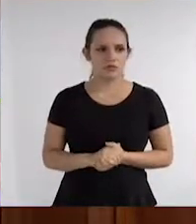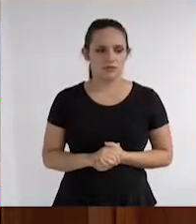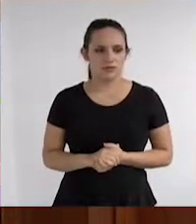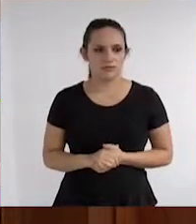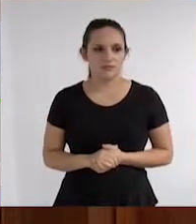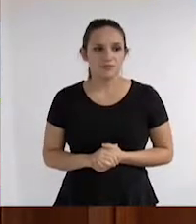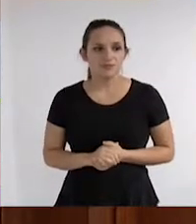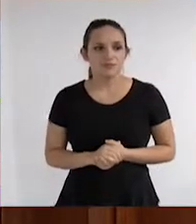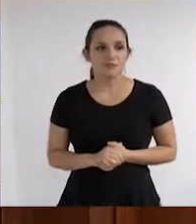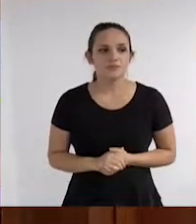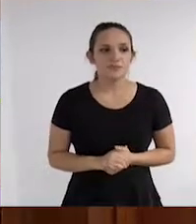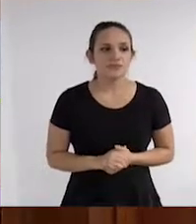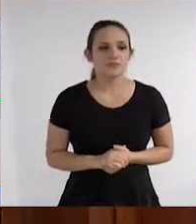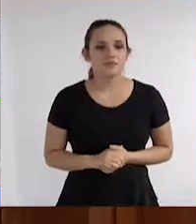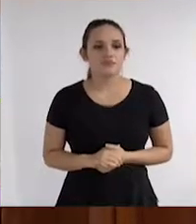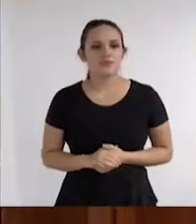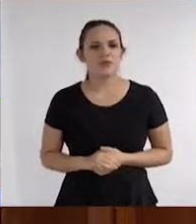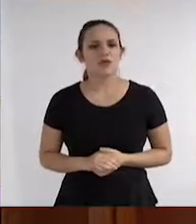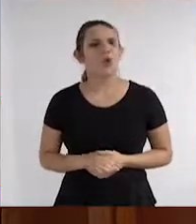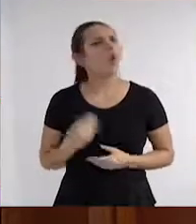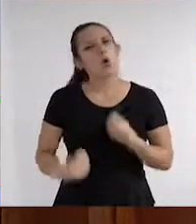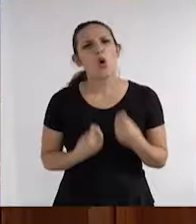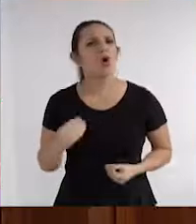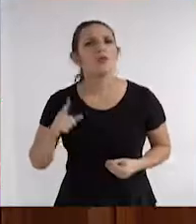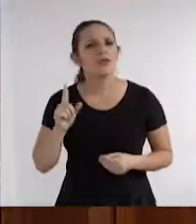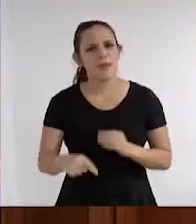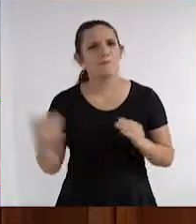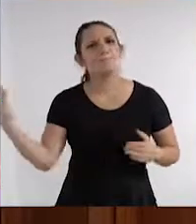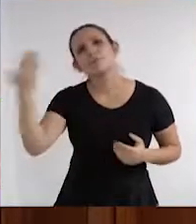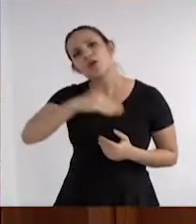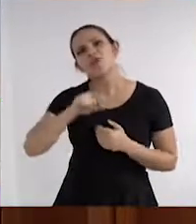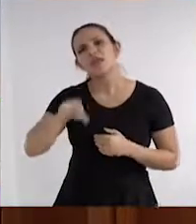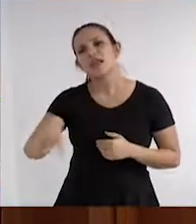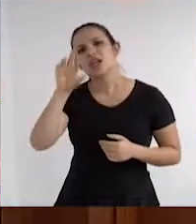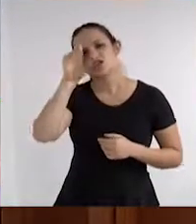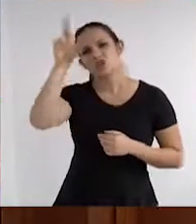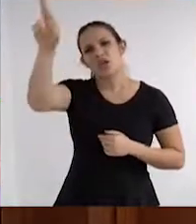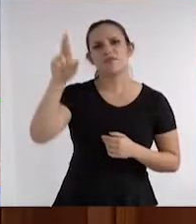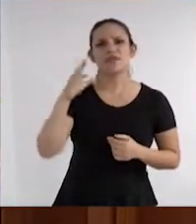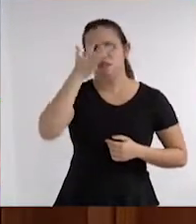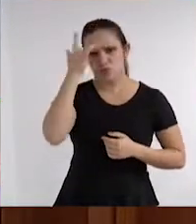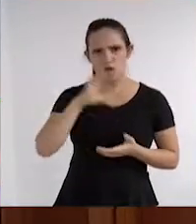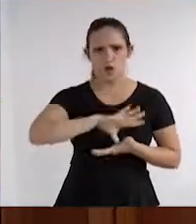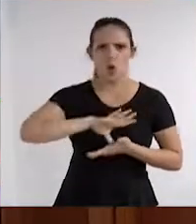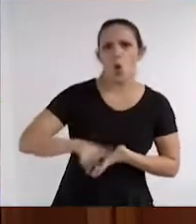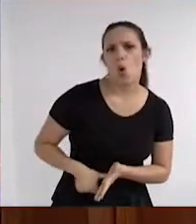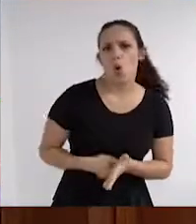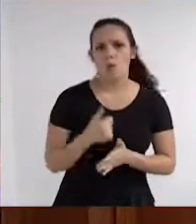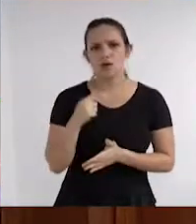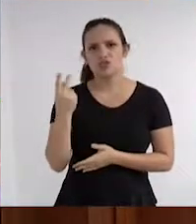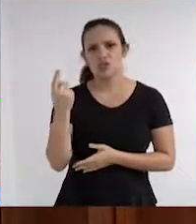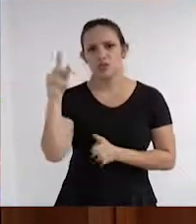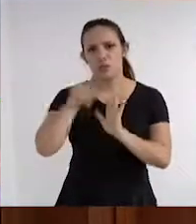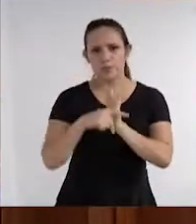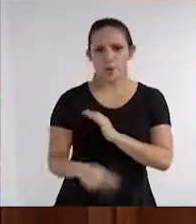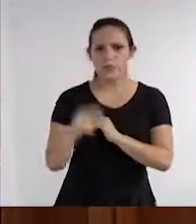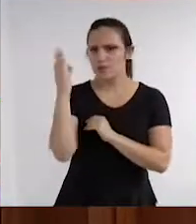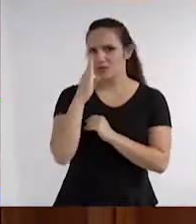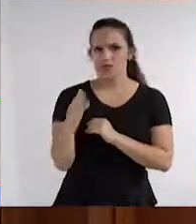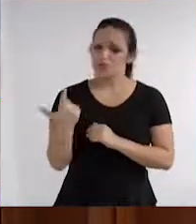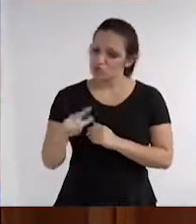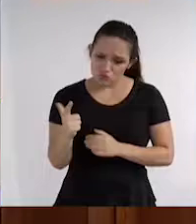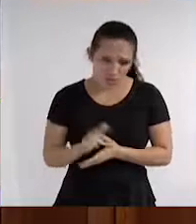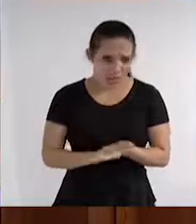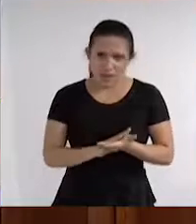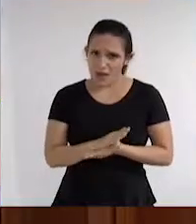que caracteriza como chefe de quadrilha que nós estamos falando? Qual que é o ato? Não fala. Não fala. É